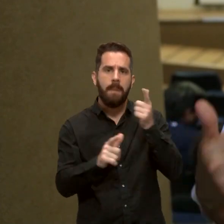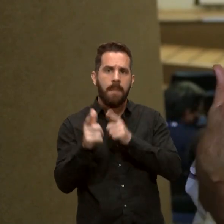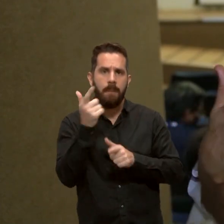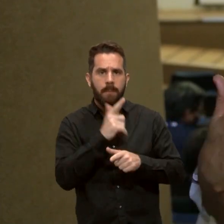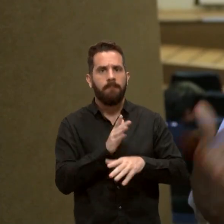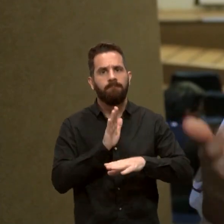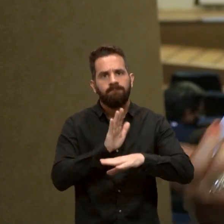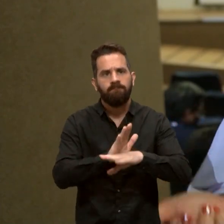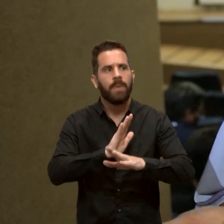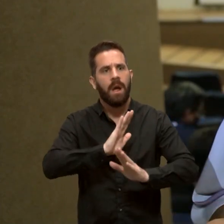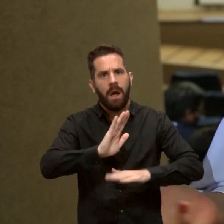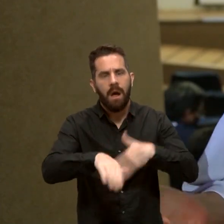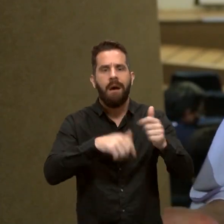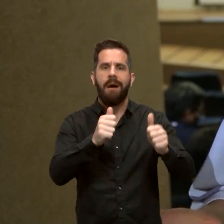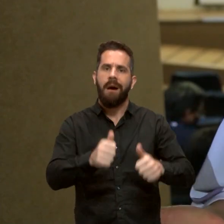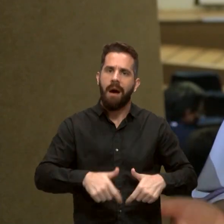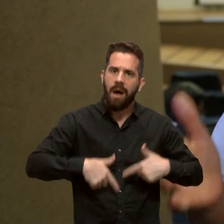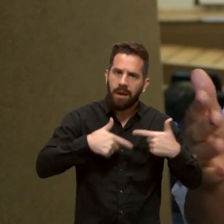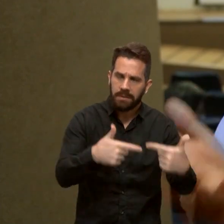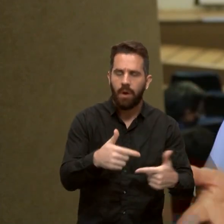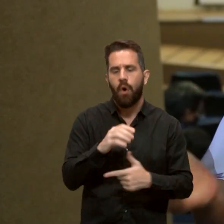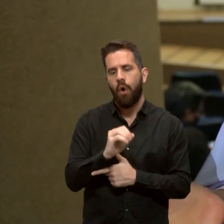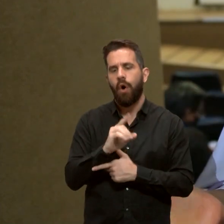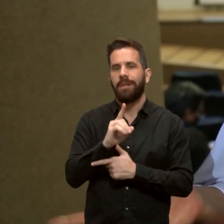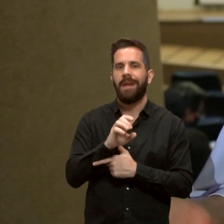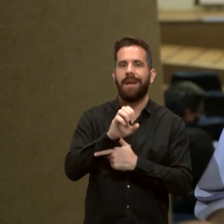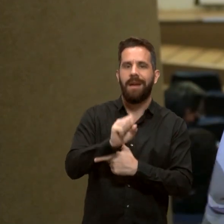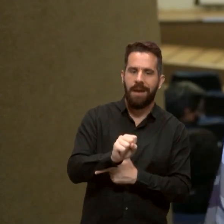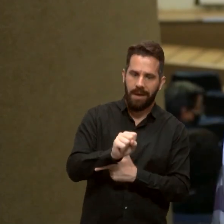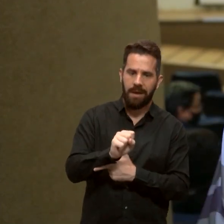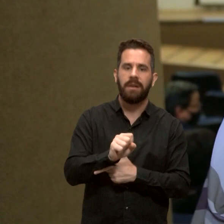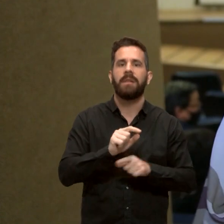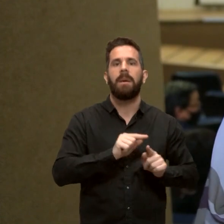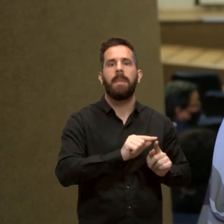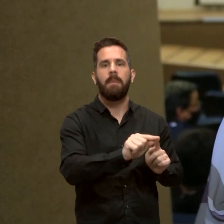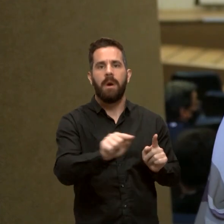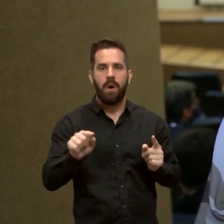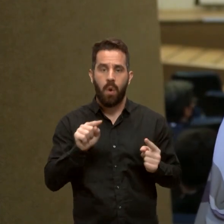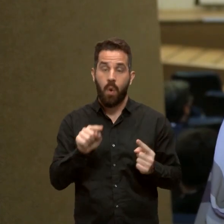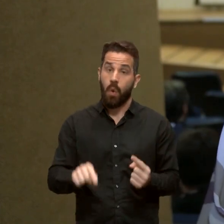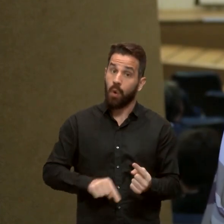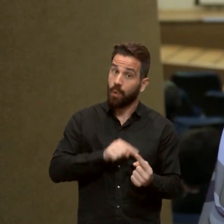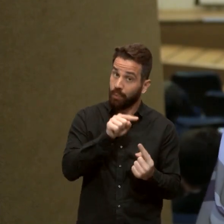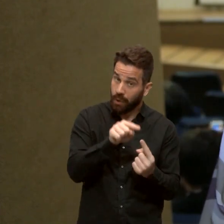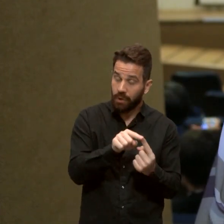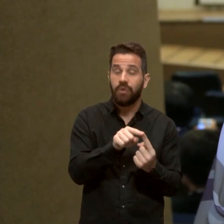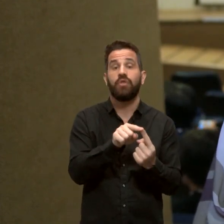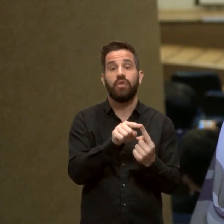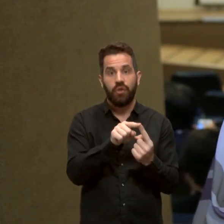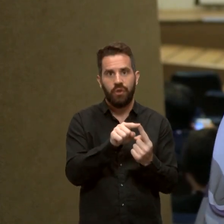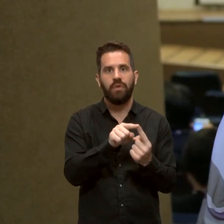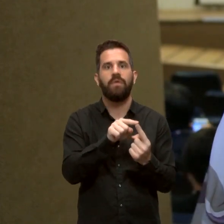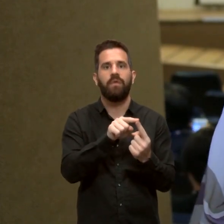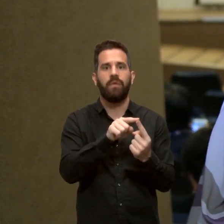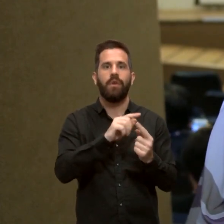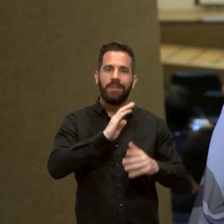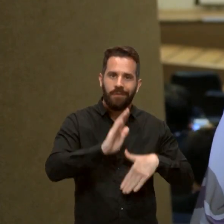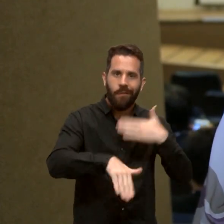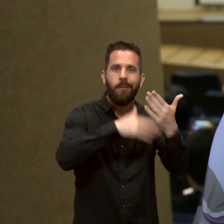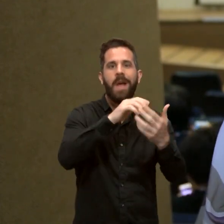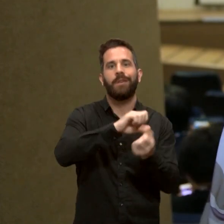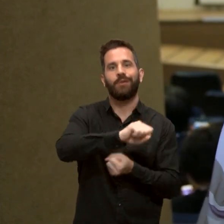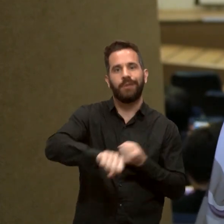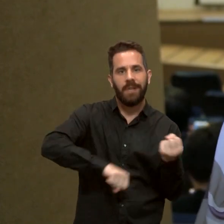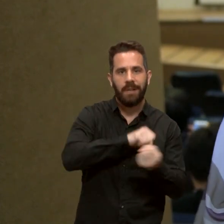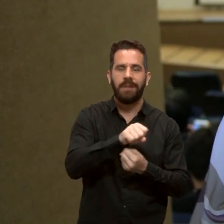para contribuir com as ODS, né, com os ODS, os Objetivos de Desenvolvimento Sustentável, que é uma meta do mundo, para a gente